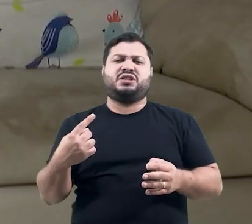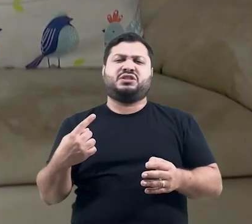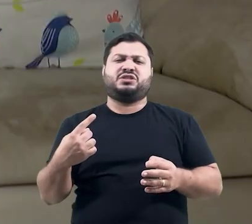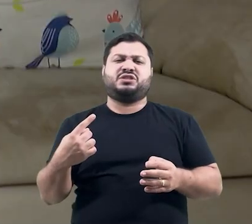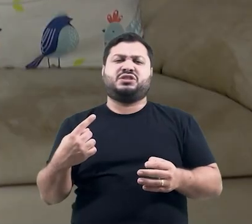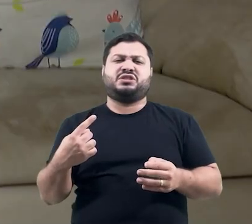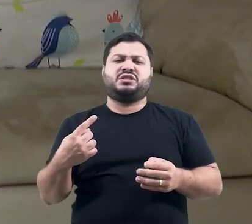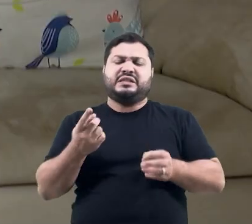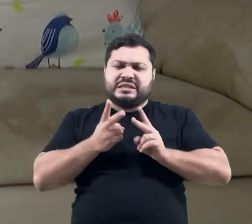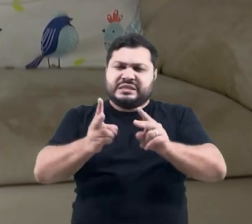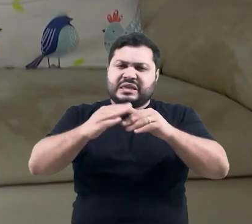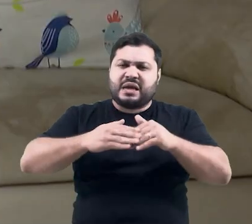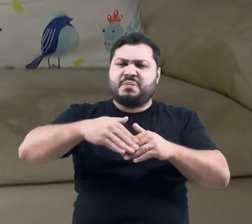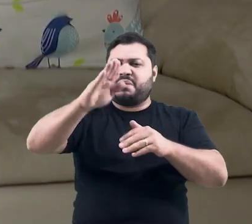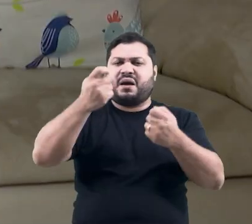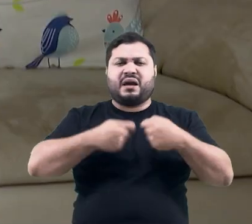gente,